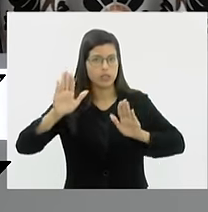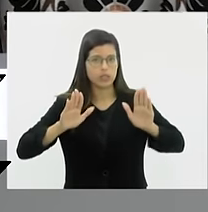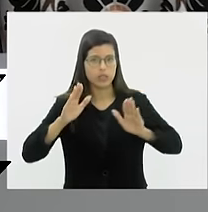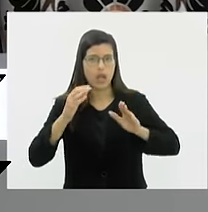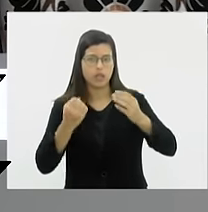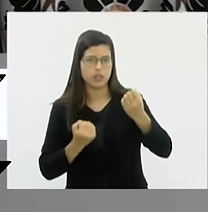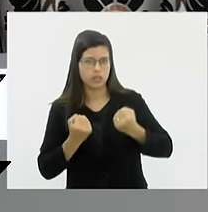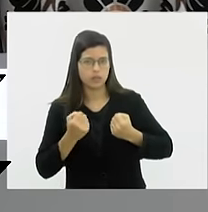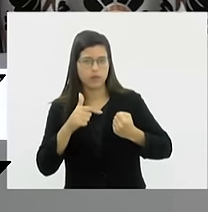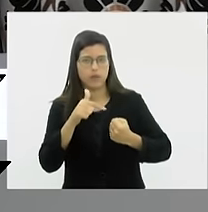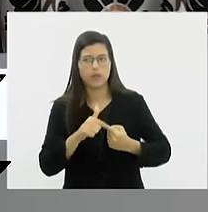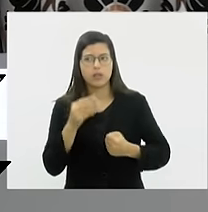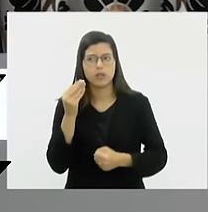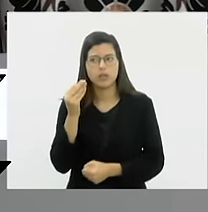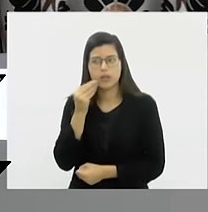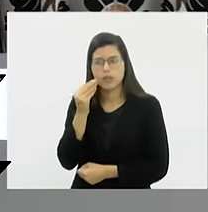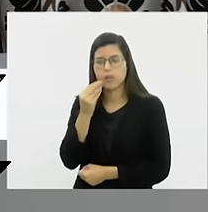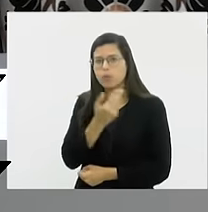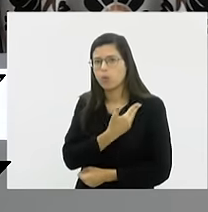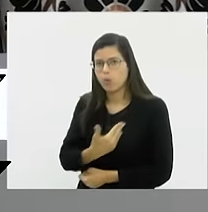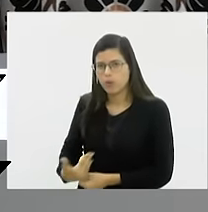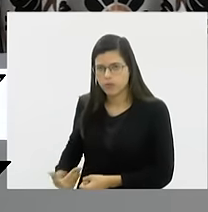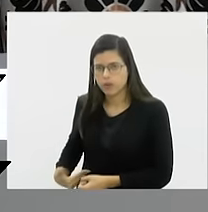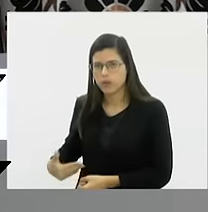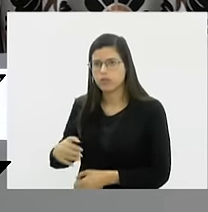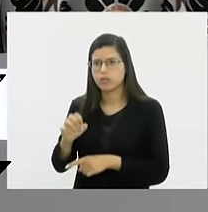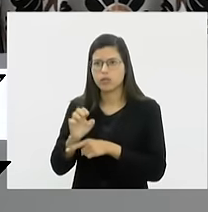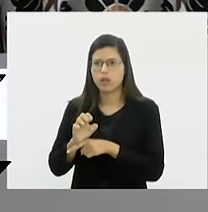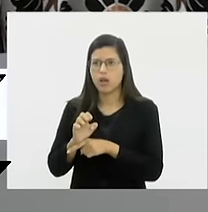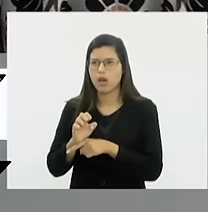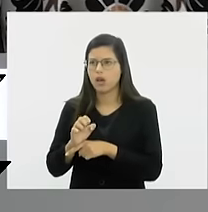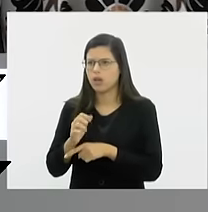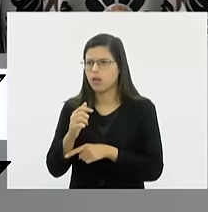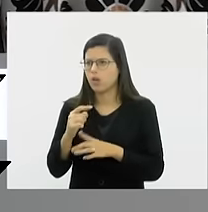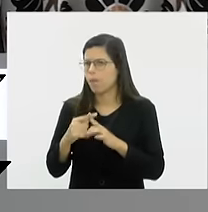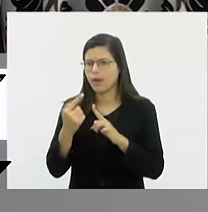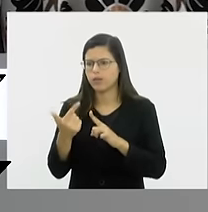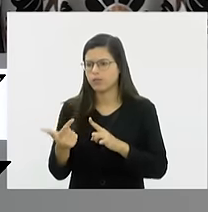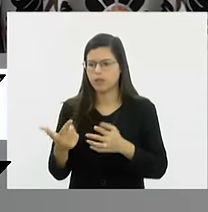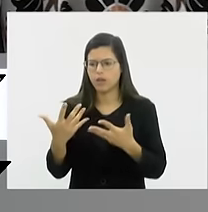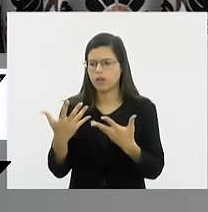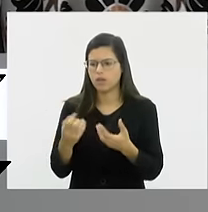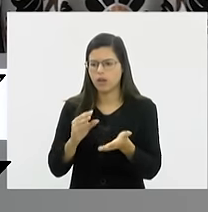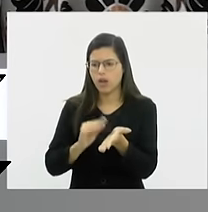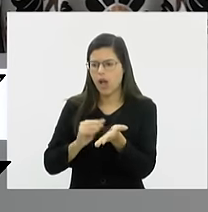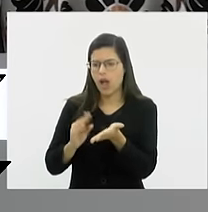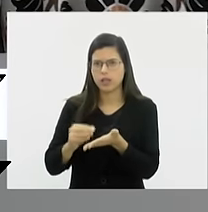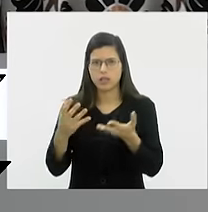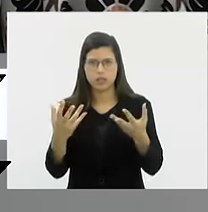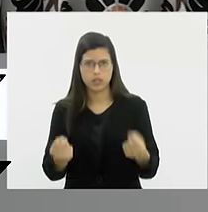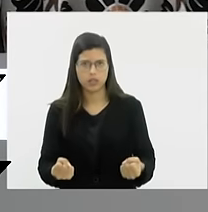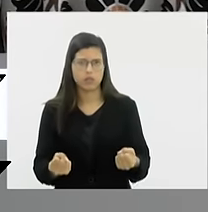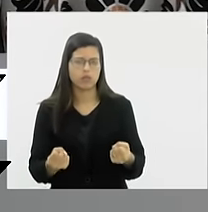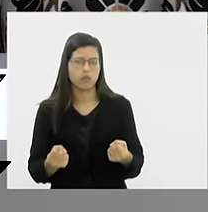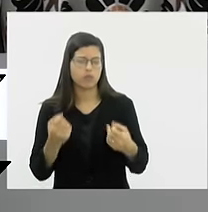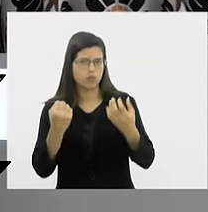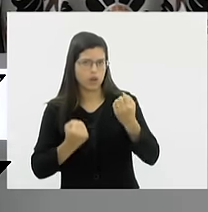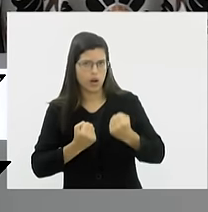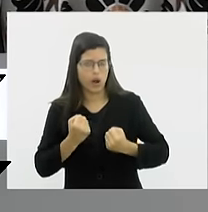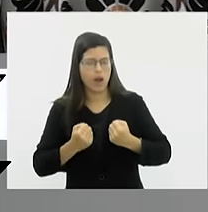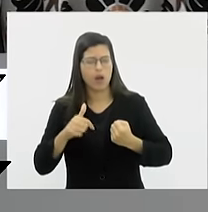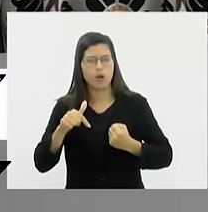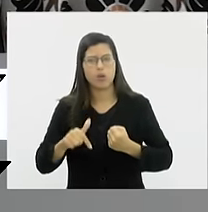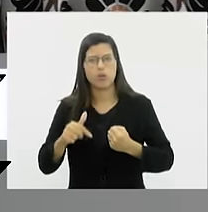governo do estado na CEPLAG, uma ata de adesão, mas não existe ata de adesão de carro de passeio e motorista. Em função disso,